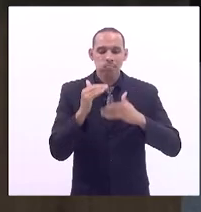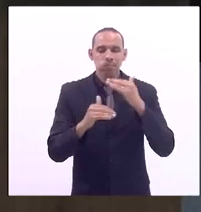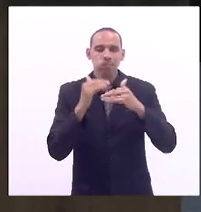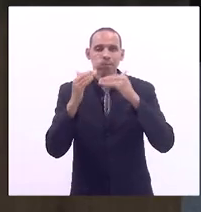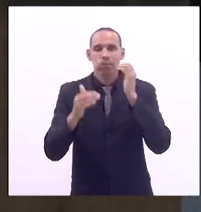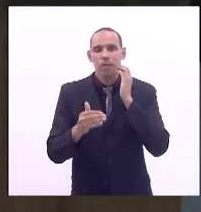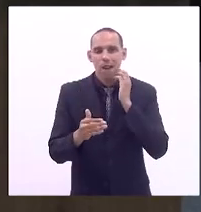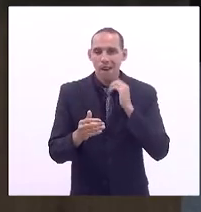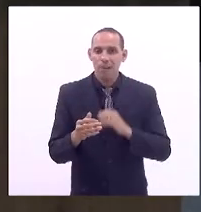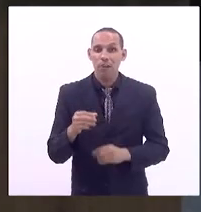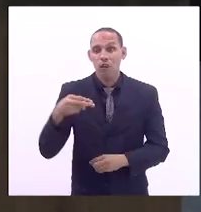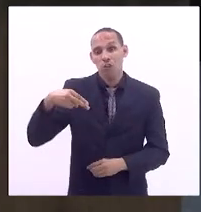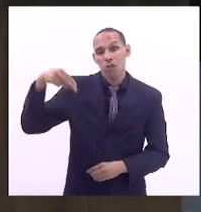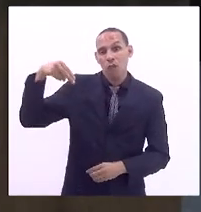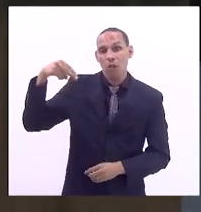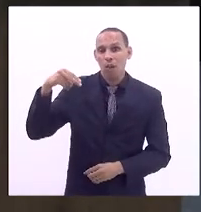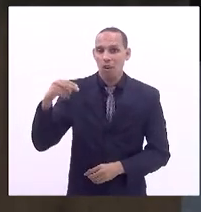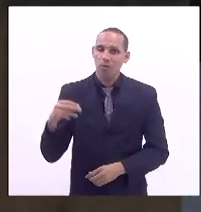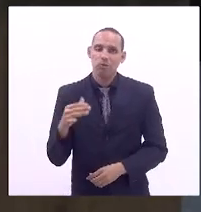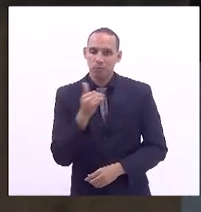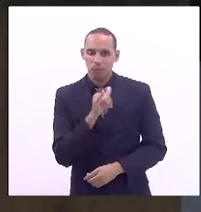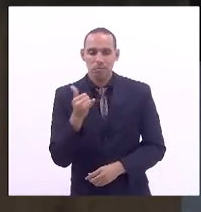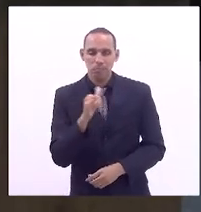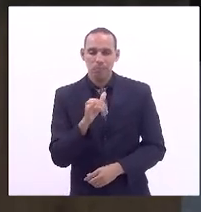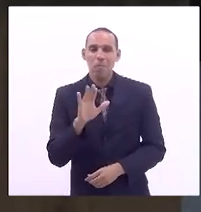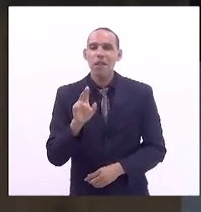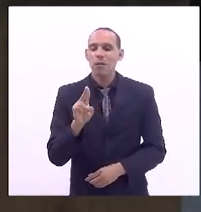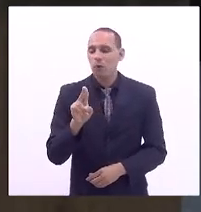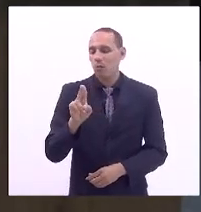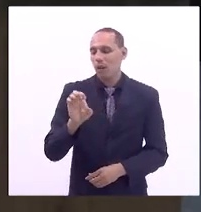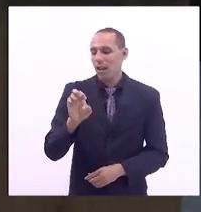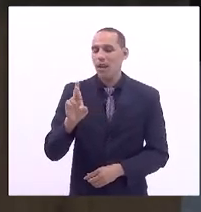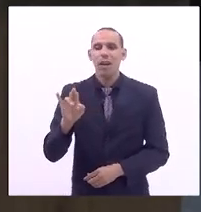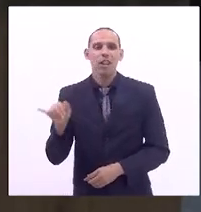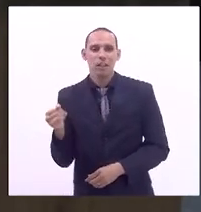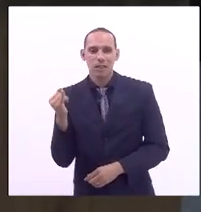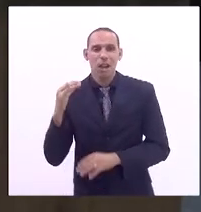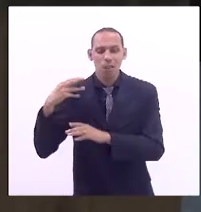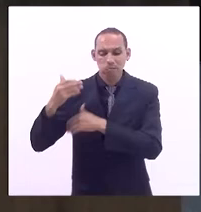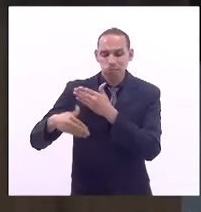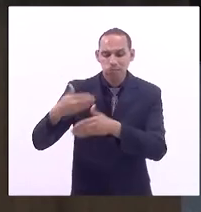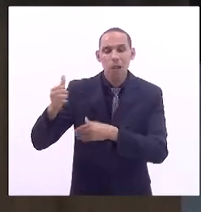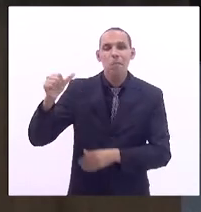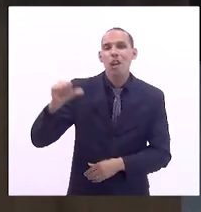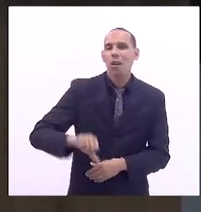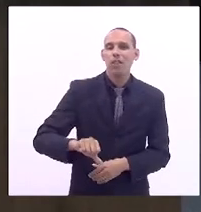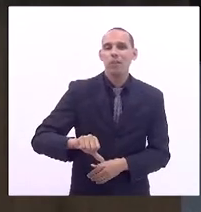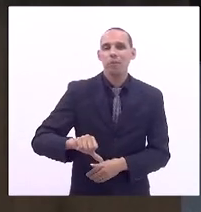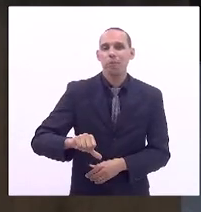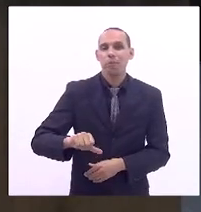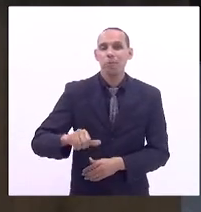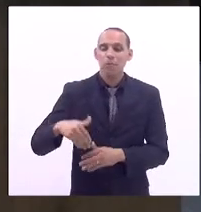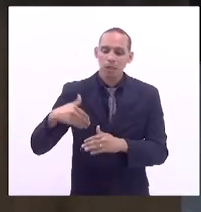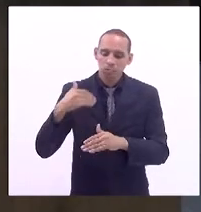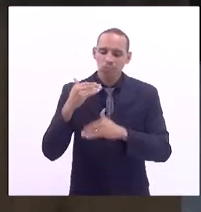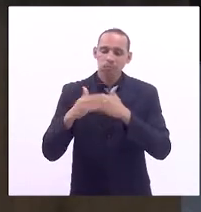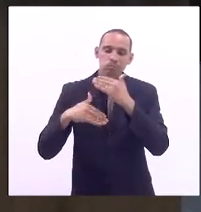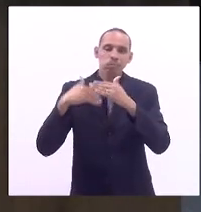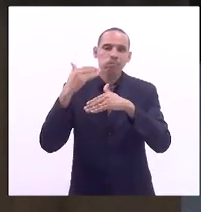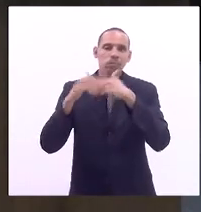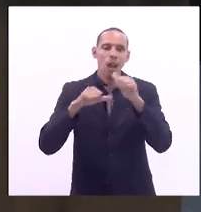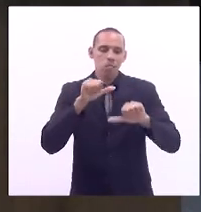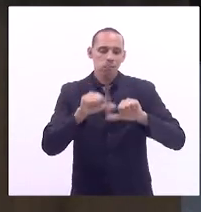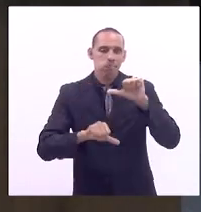desenvolvimento do nosso Fluminense UERJ ela tinha e inclusive pior do que a da UENF mas ao longo do tempo foi